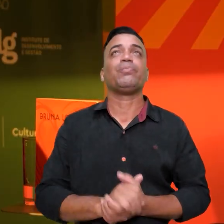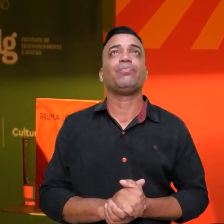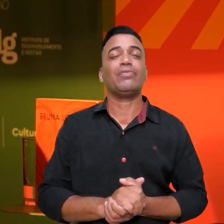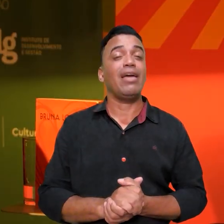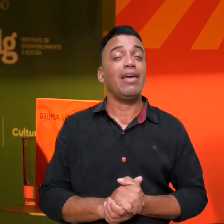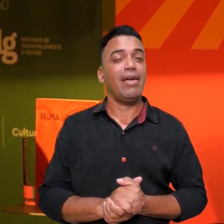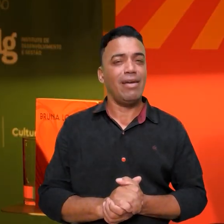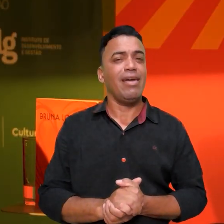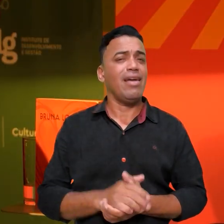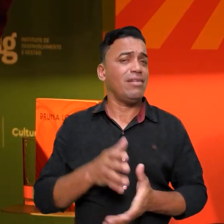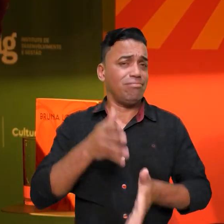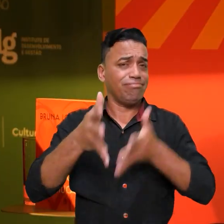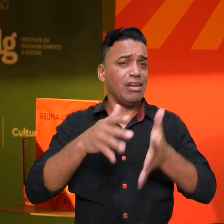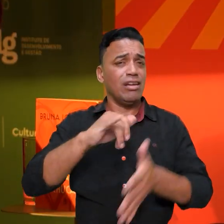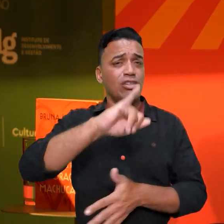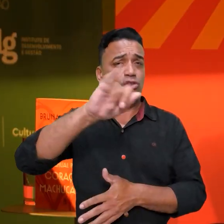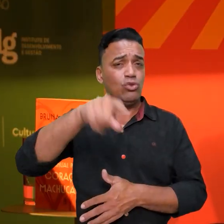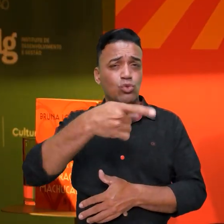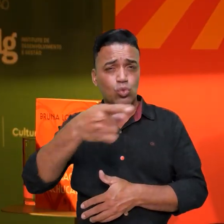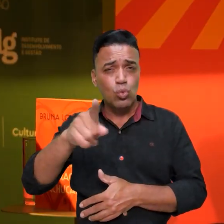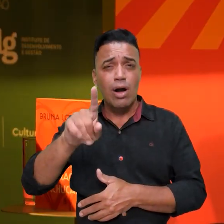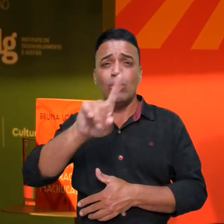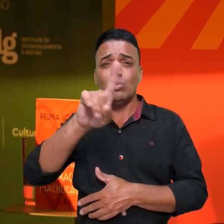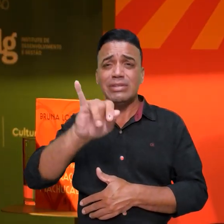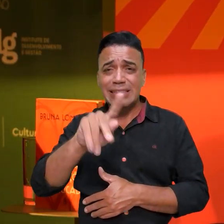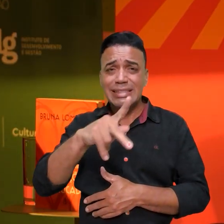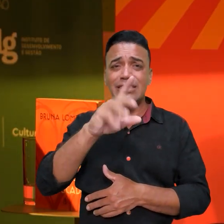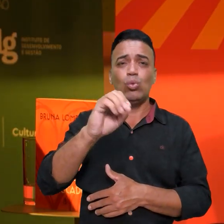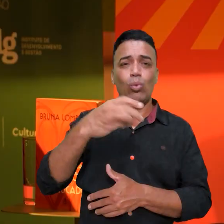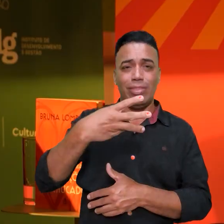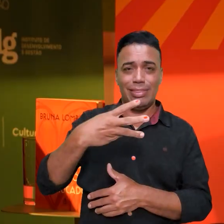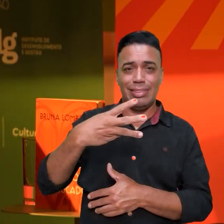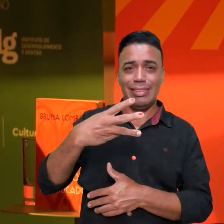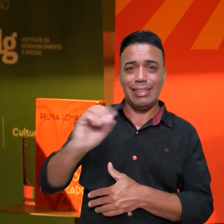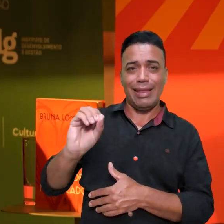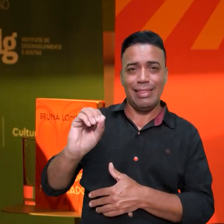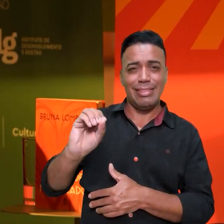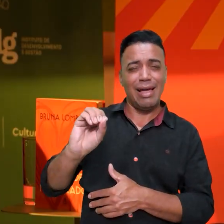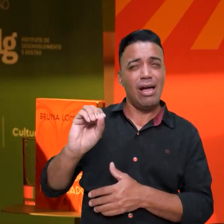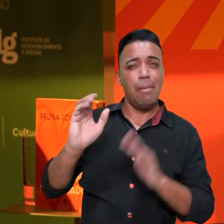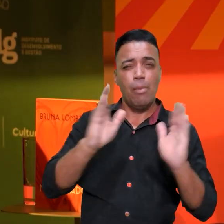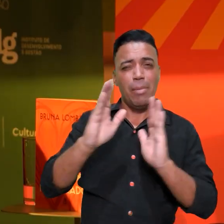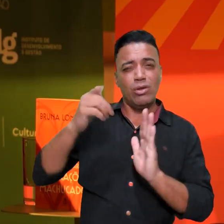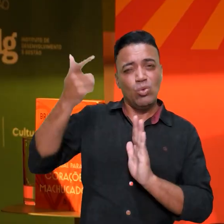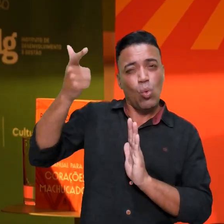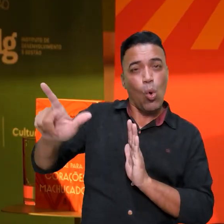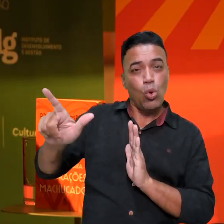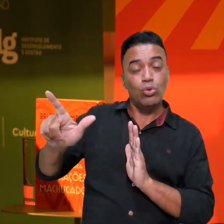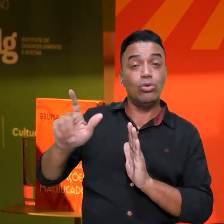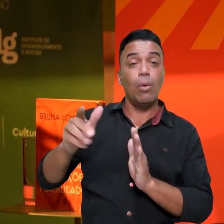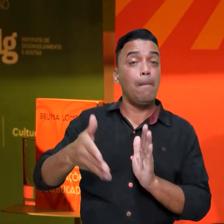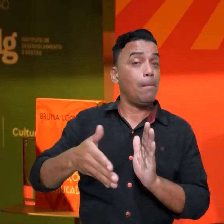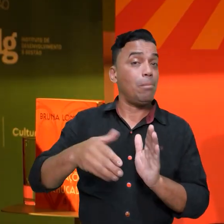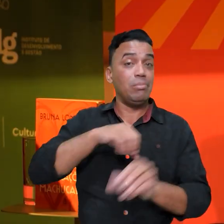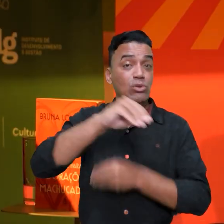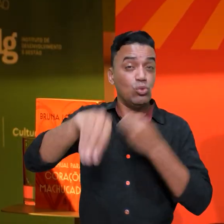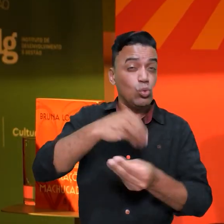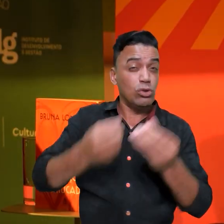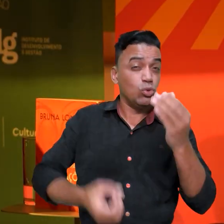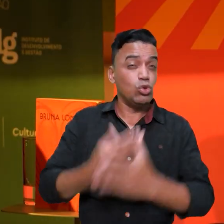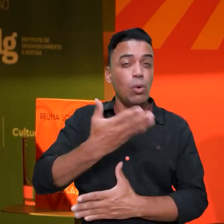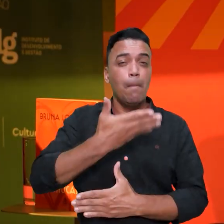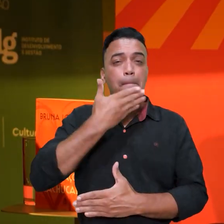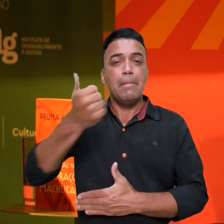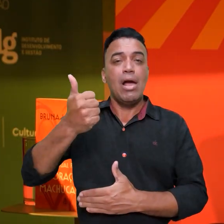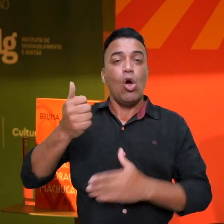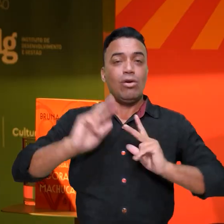ele chamava assim, porque o Joãozinho 30 é de um outro tempo, né? Então, assim, deu o melhor ser humano possível. O